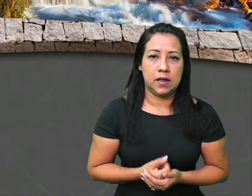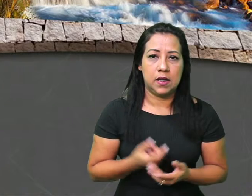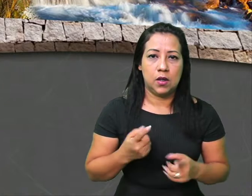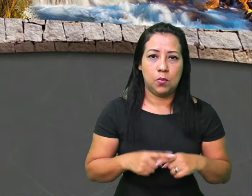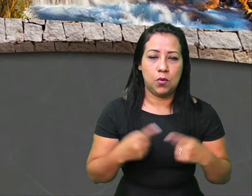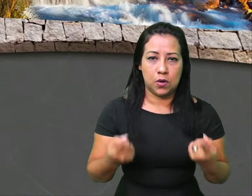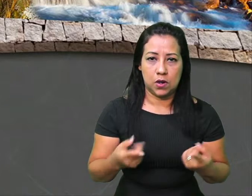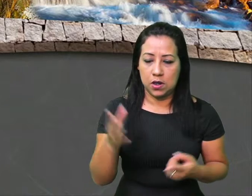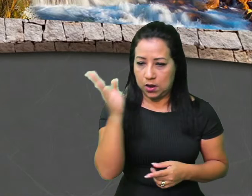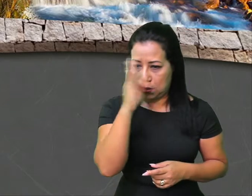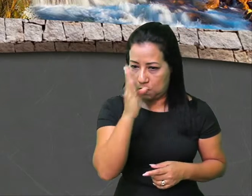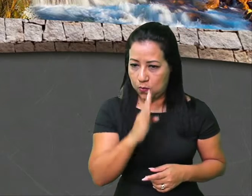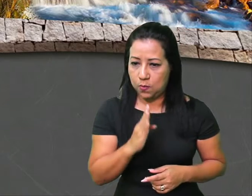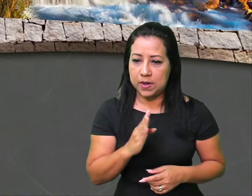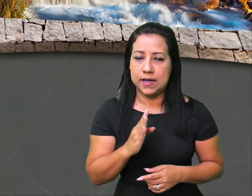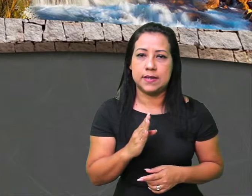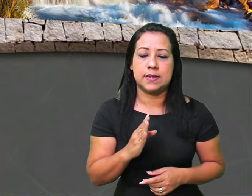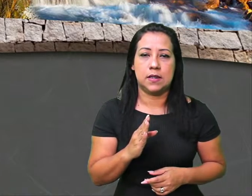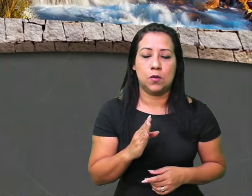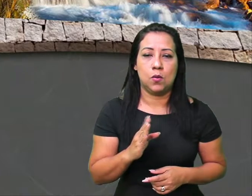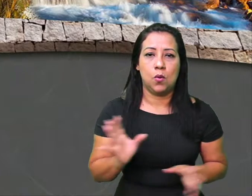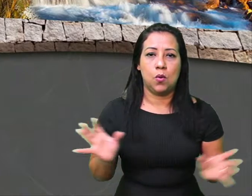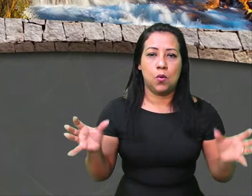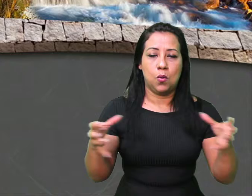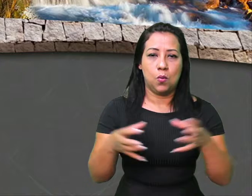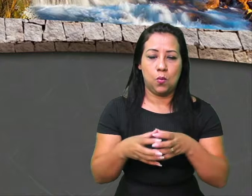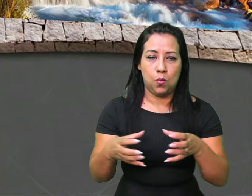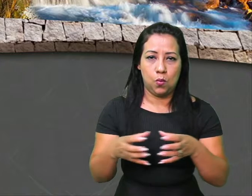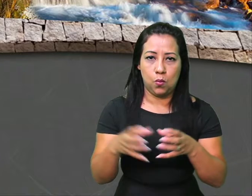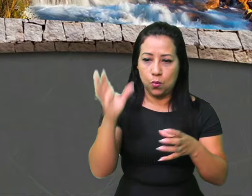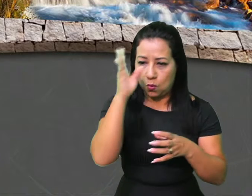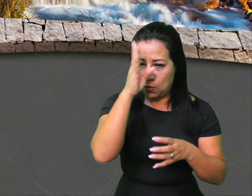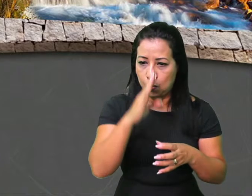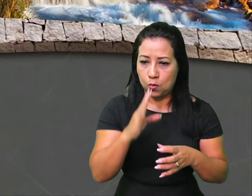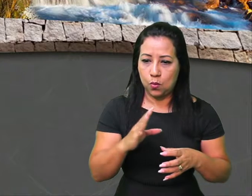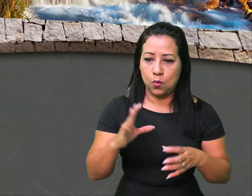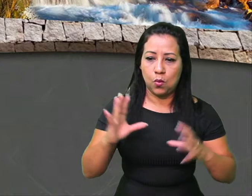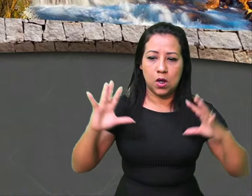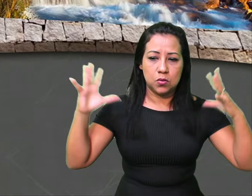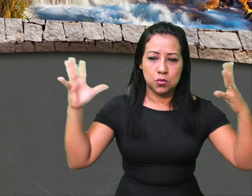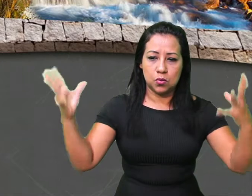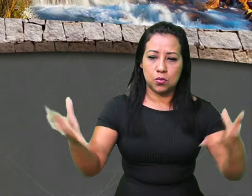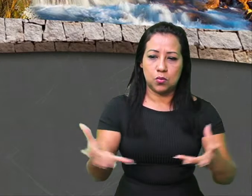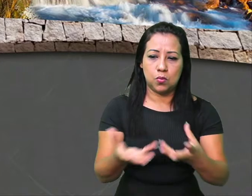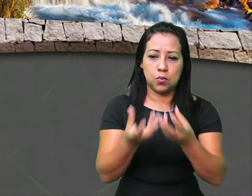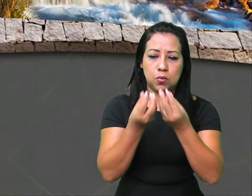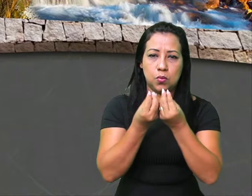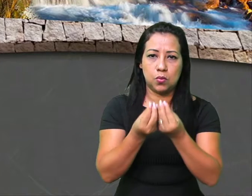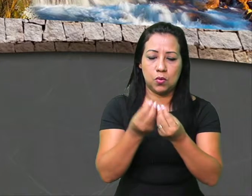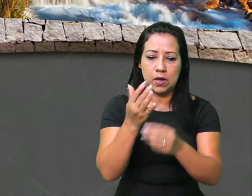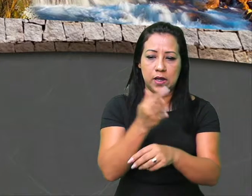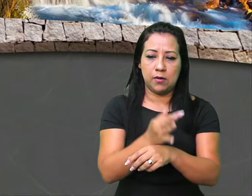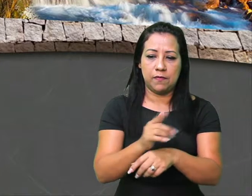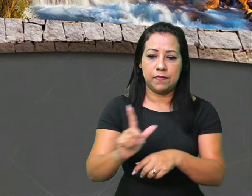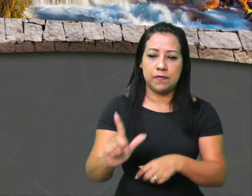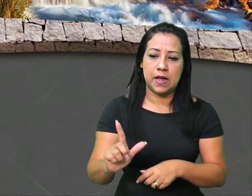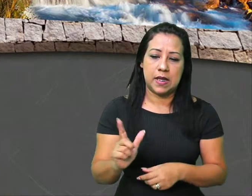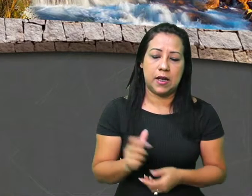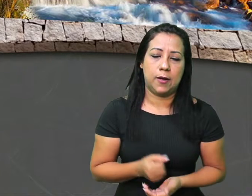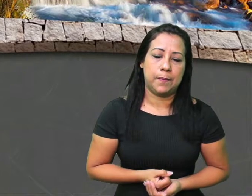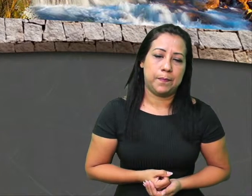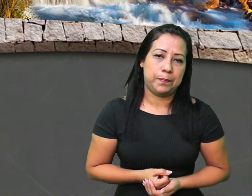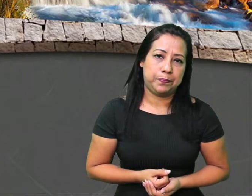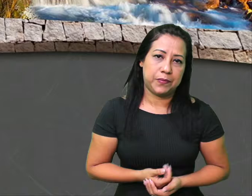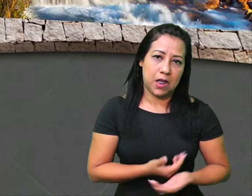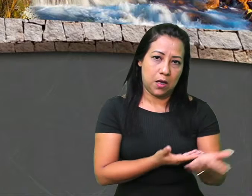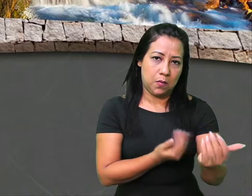federativa, ok? Portanto, meus queridos jovens, terceiro ano,